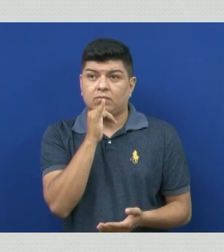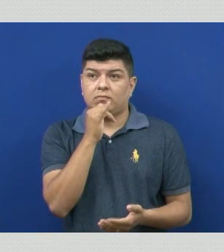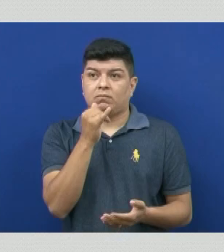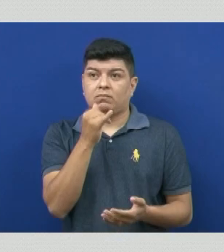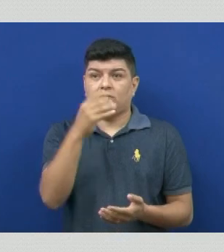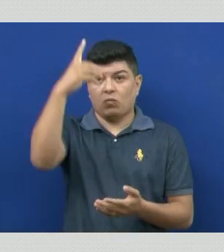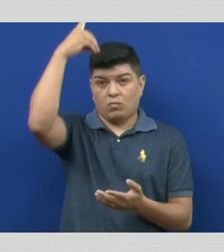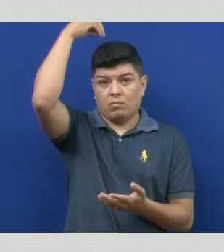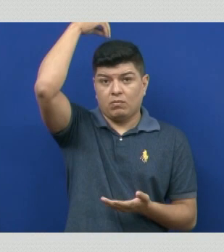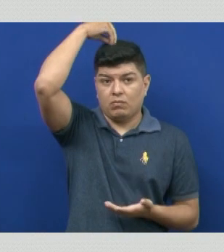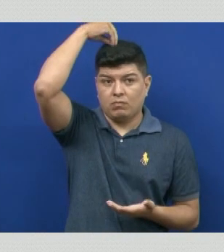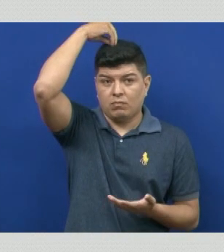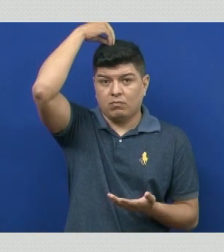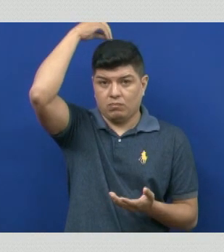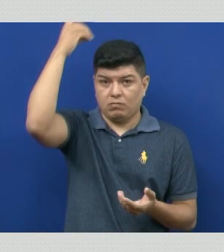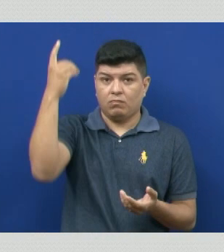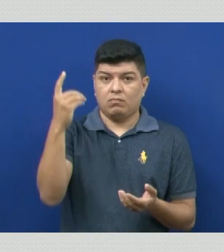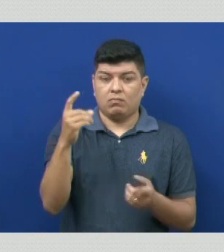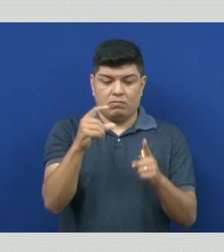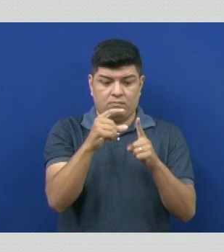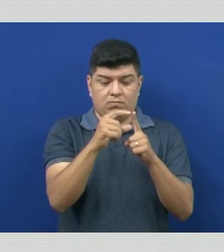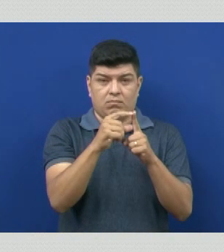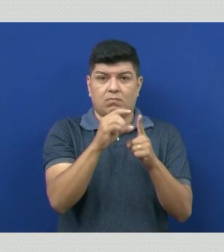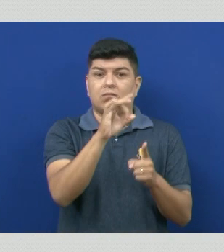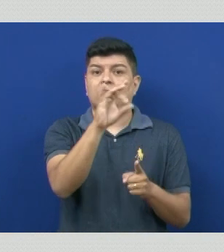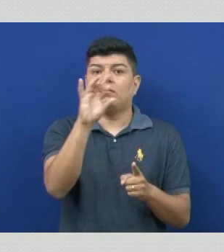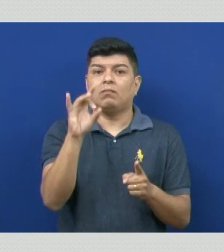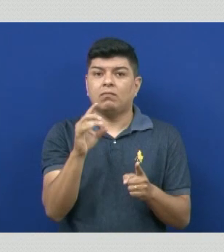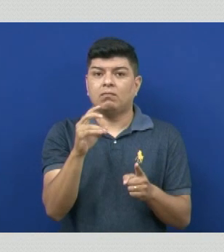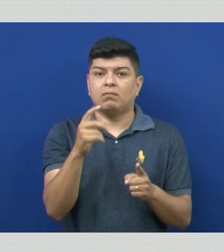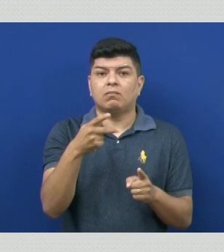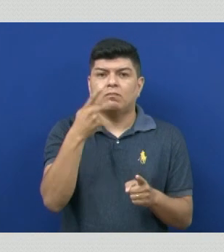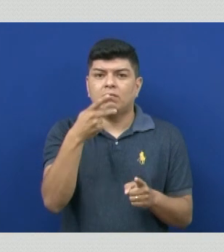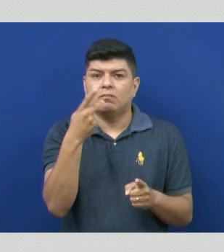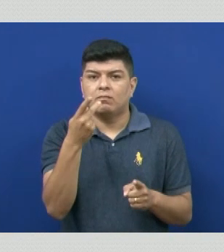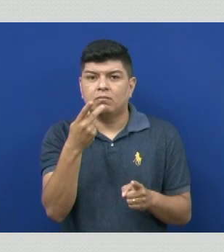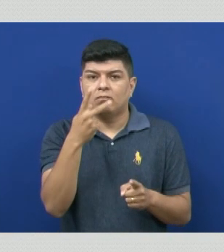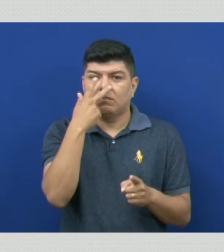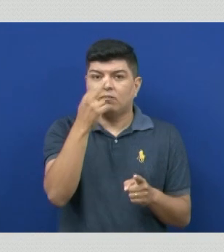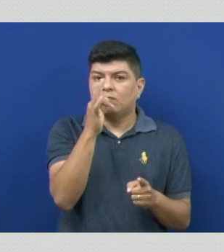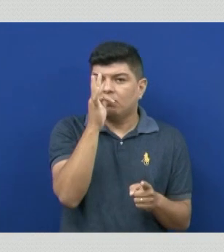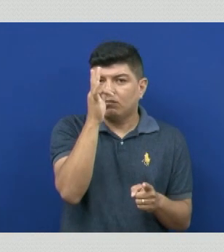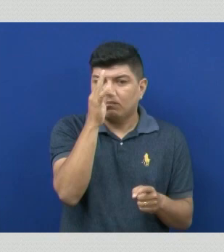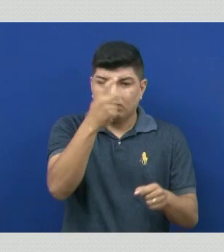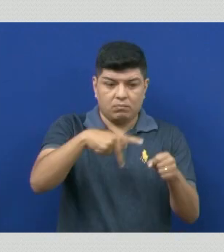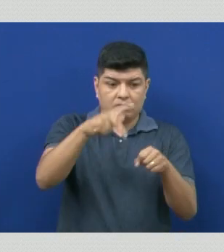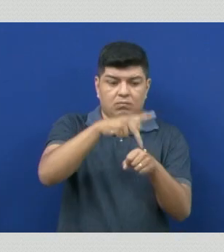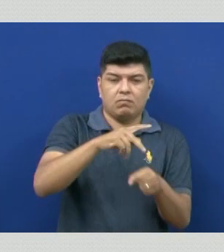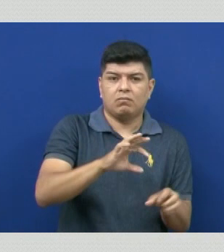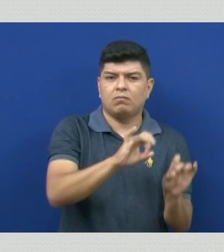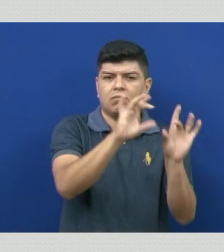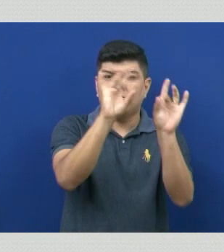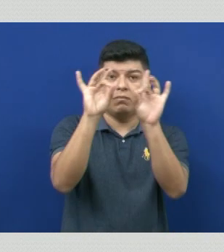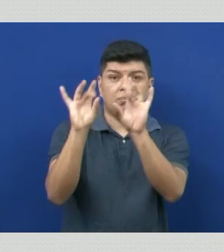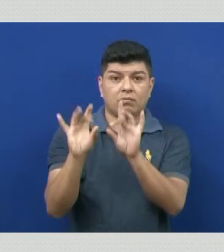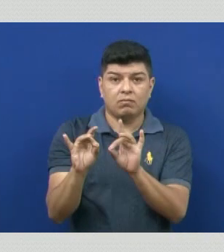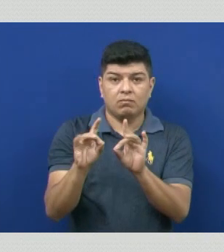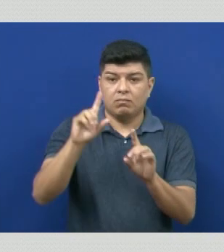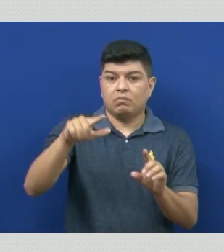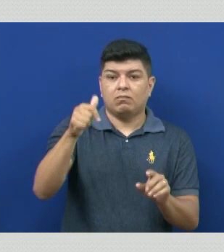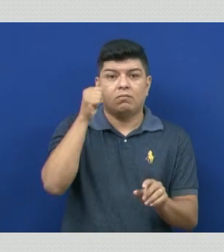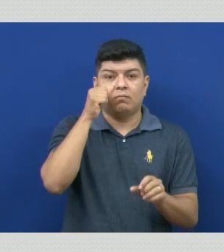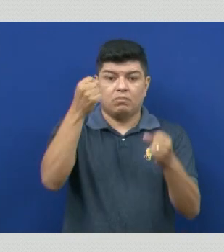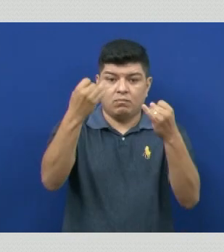o dom de que, a cada palavra que disseres, saia da tua boca uma flor e uma pedra preciosa, disse ela e afastou-se.